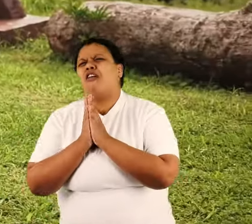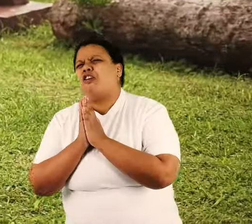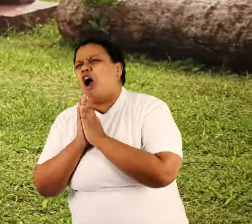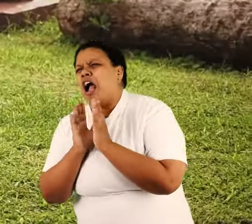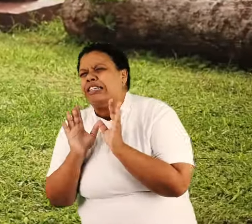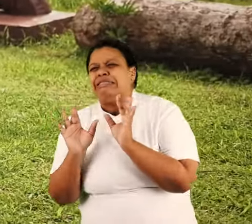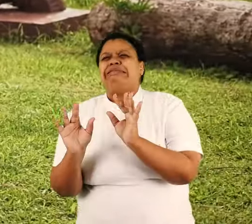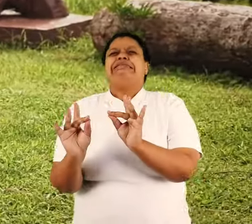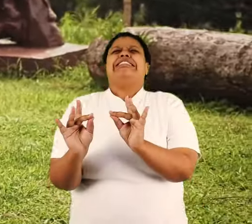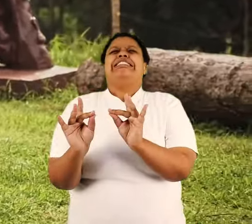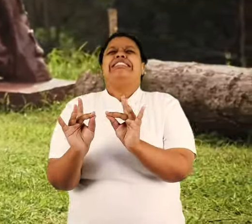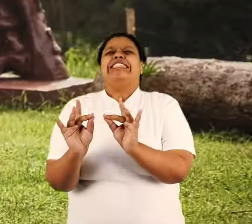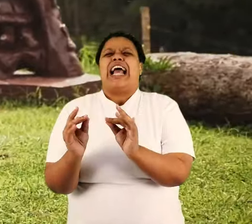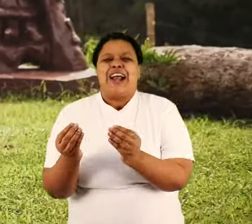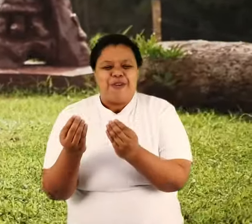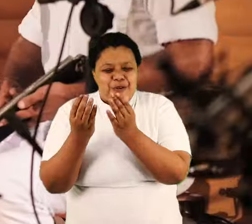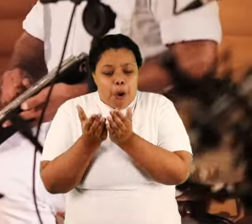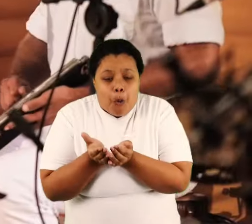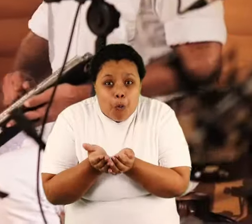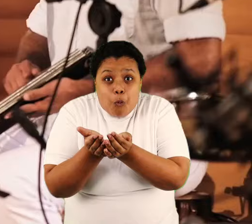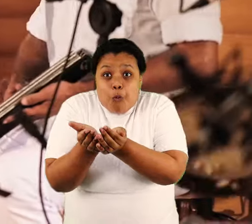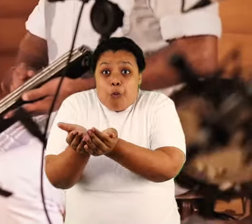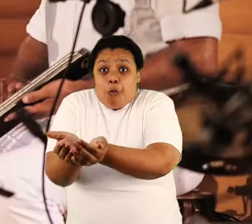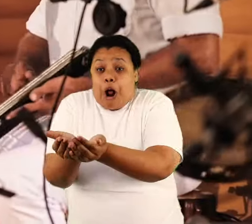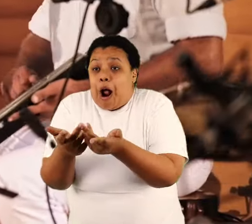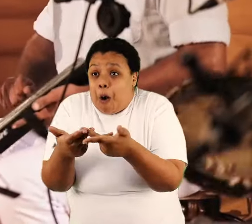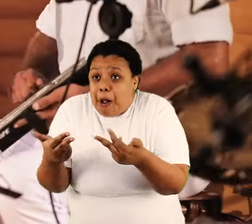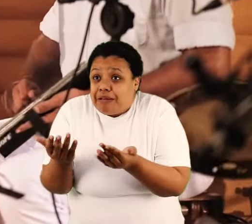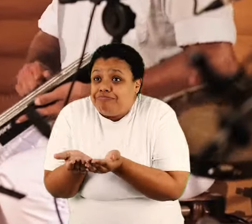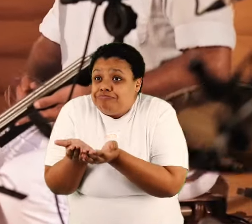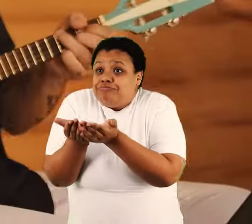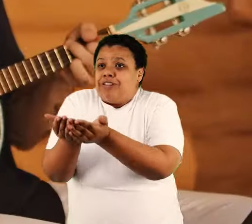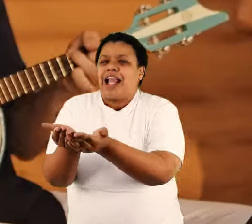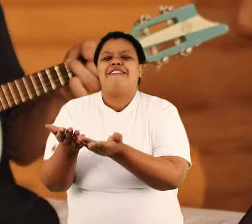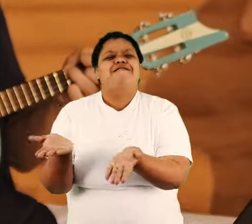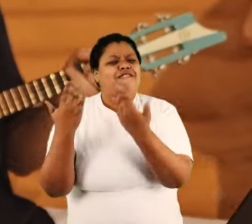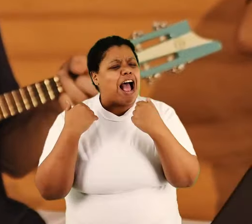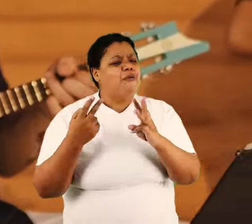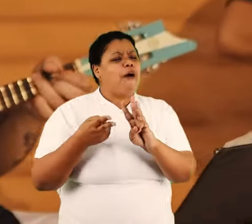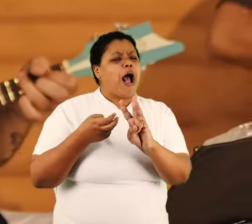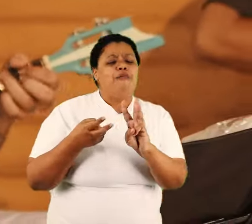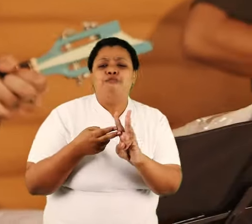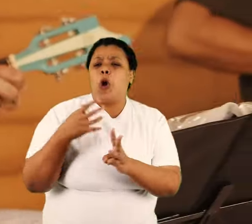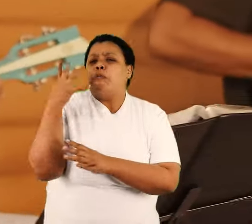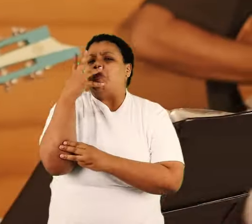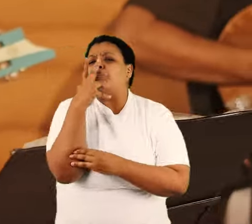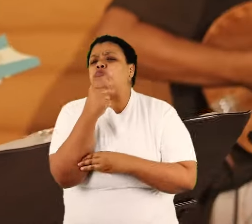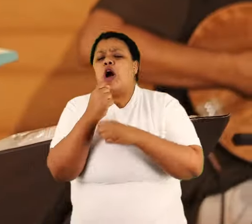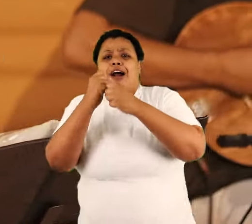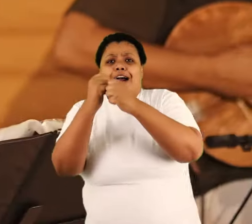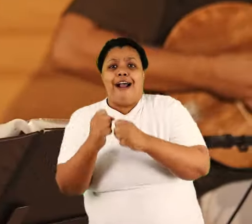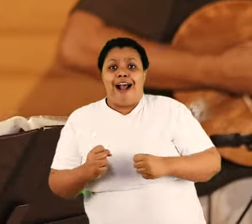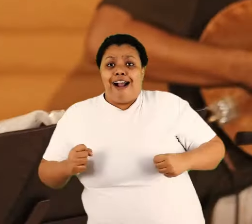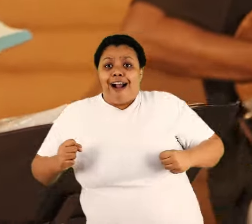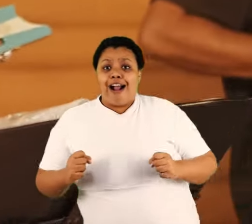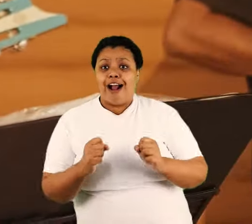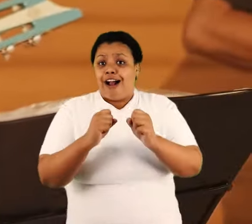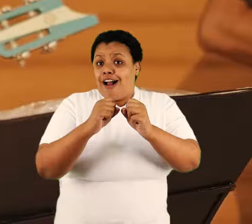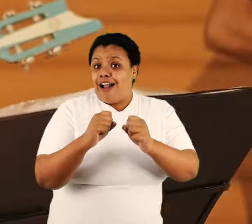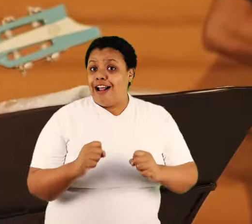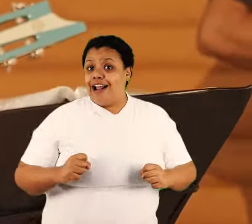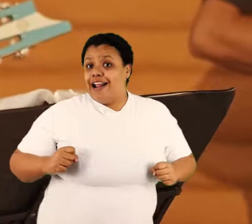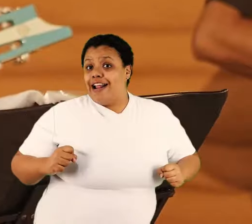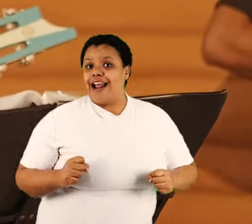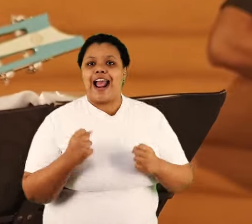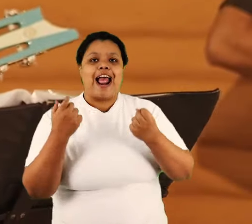esconde esse teu alguida. Roda a cabocla bonita, da vida onda não te derruba. Casa